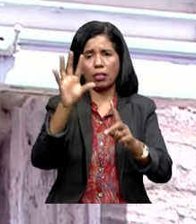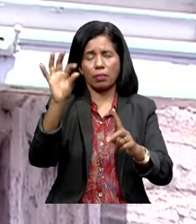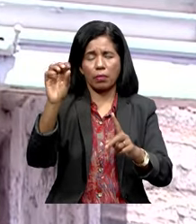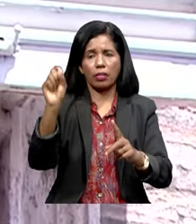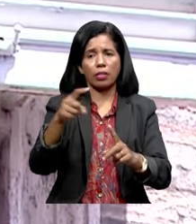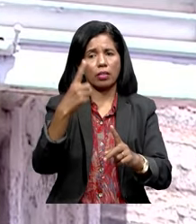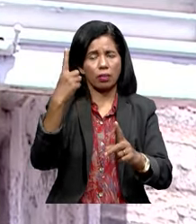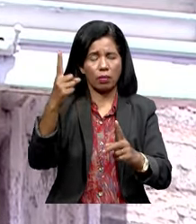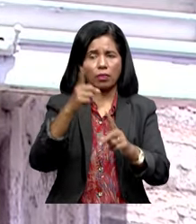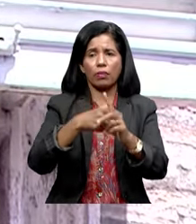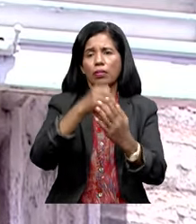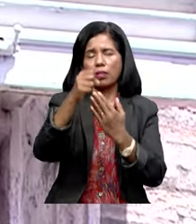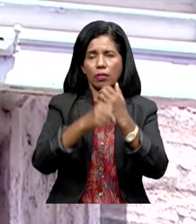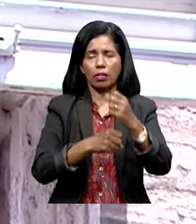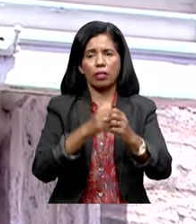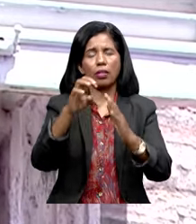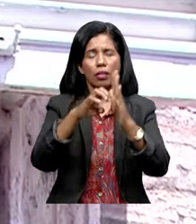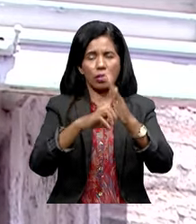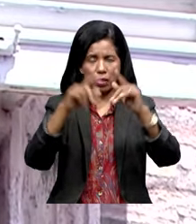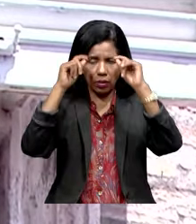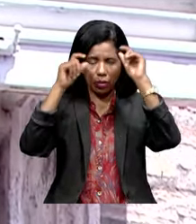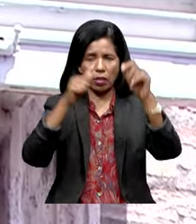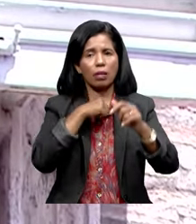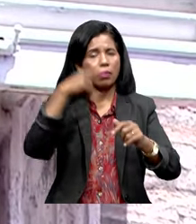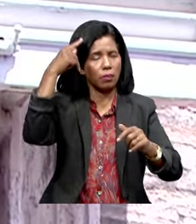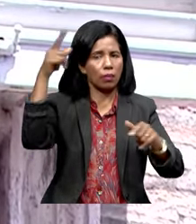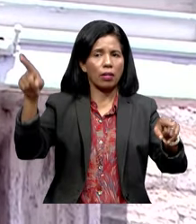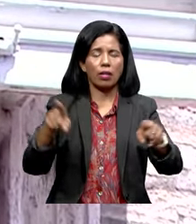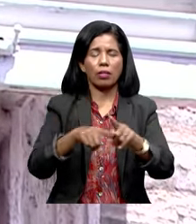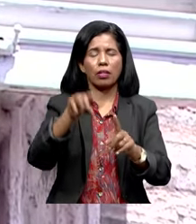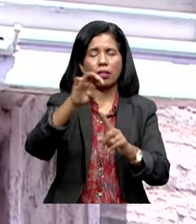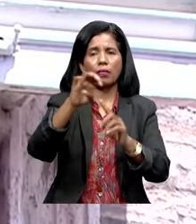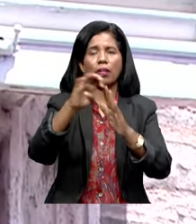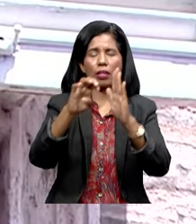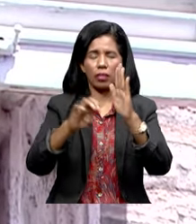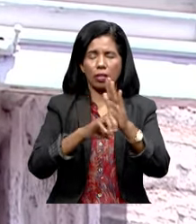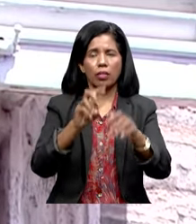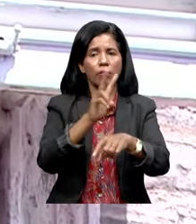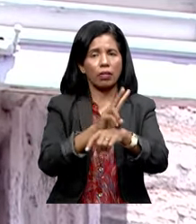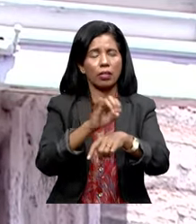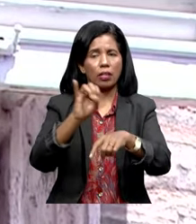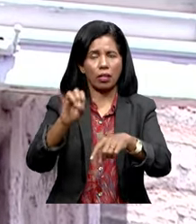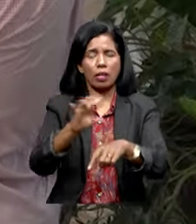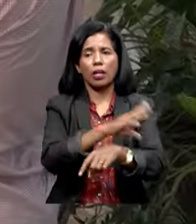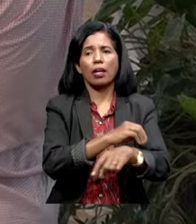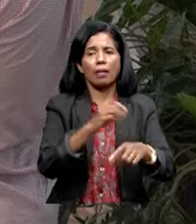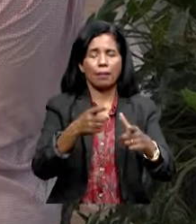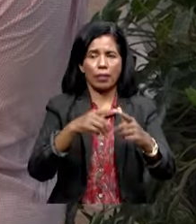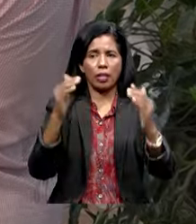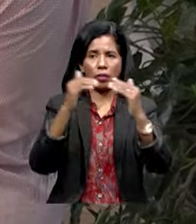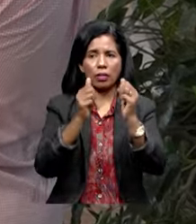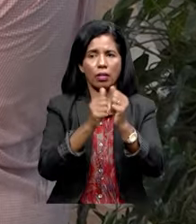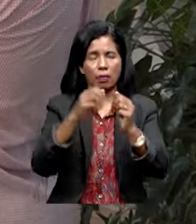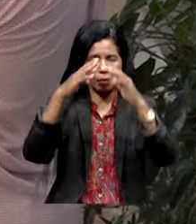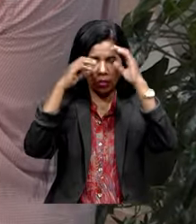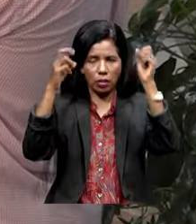Resenida Fulan Setembro. Durante a estadia de Timor-Leste, Papa Anesan Mos se festar o Vaticano, se halau encontro o Presidente da República José Ramos